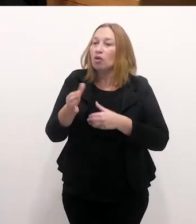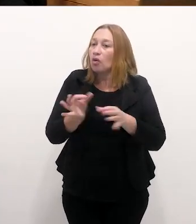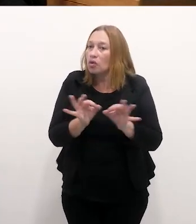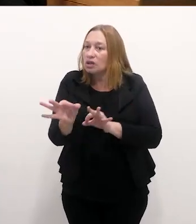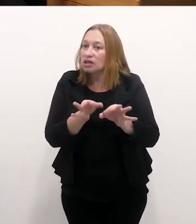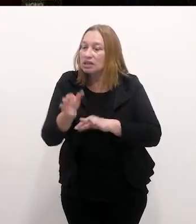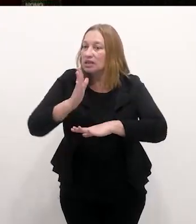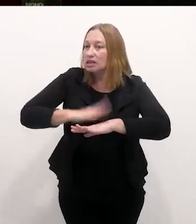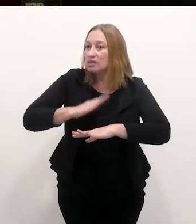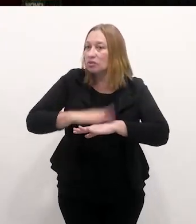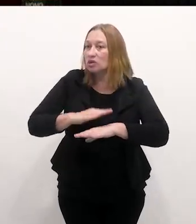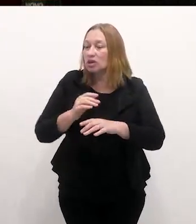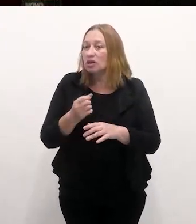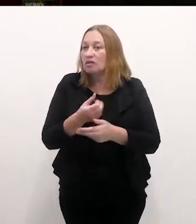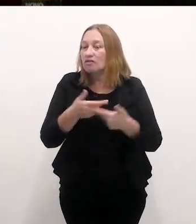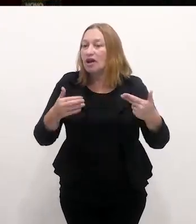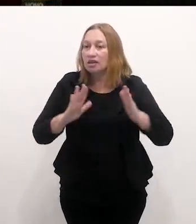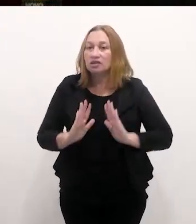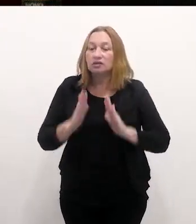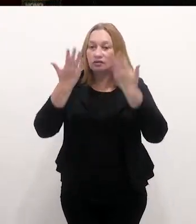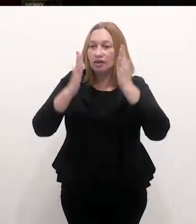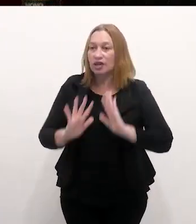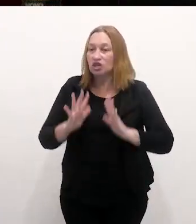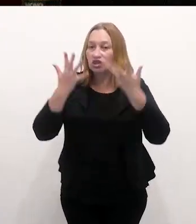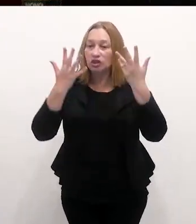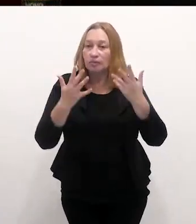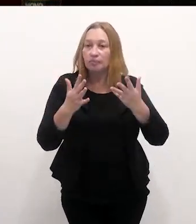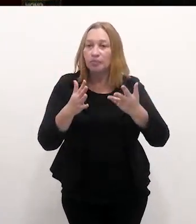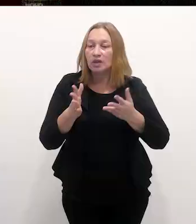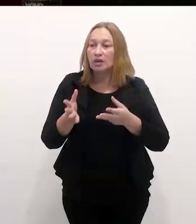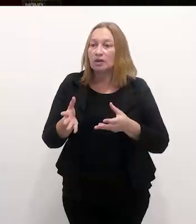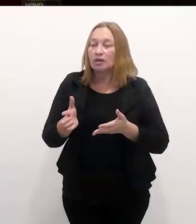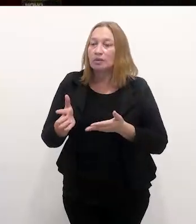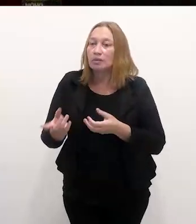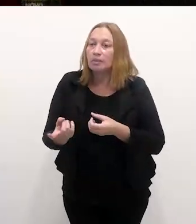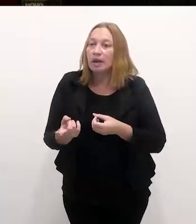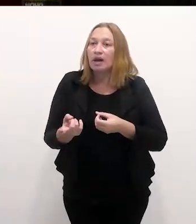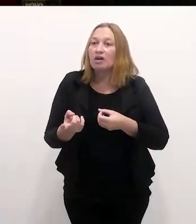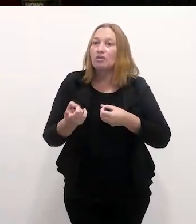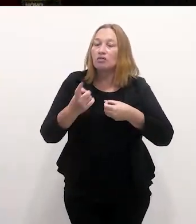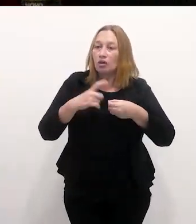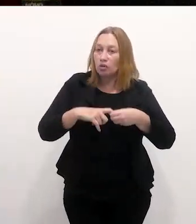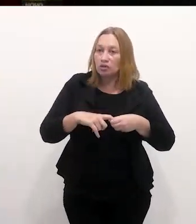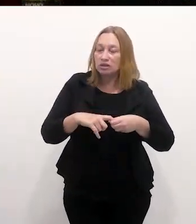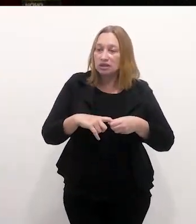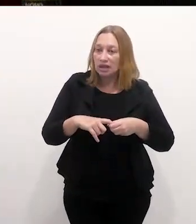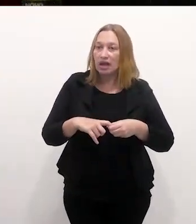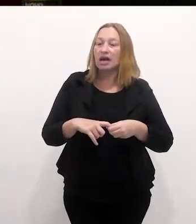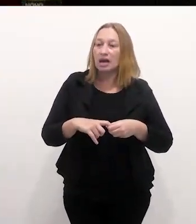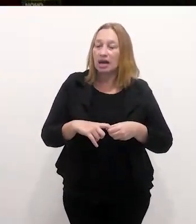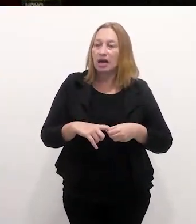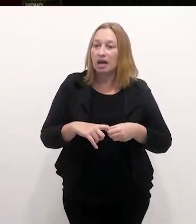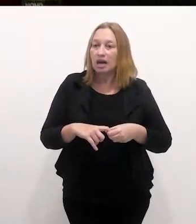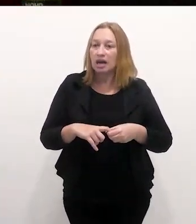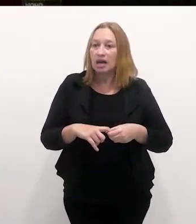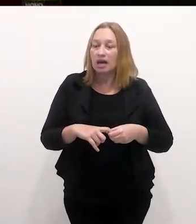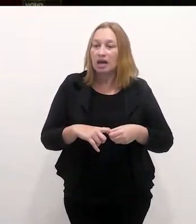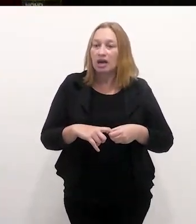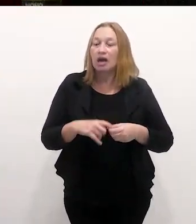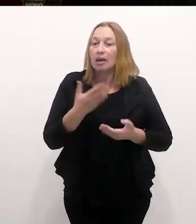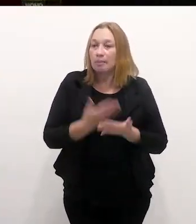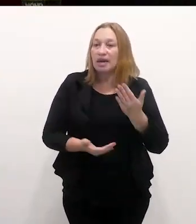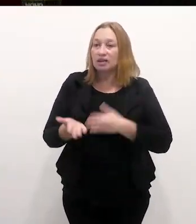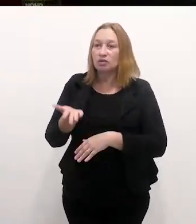pouco. E a gente estão realizando nesse momento grandes eventos, entendeu? Para recuperar os fenômenos de história do